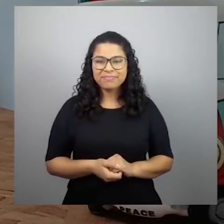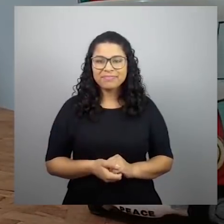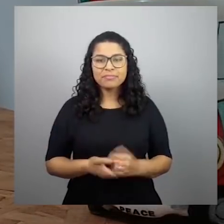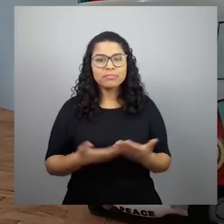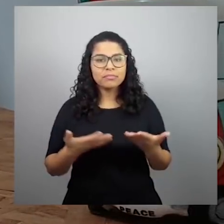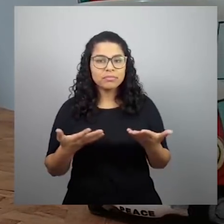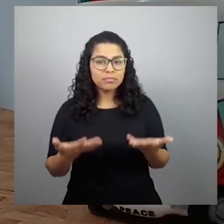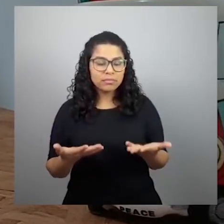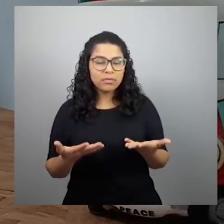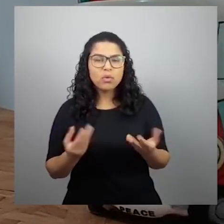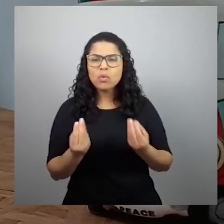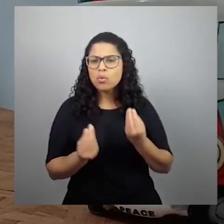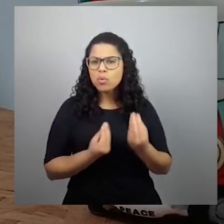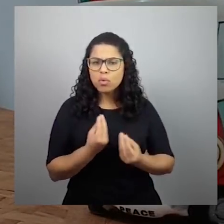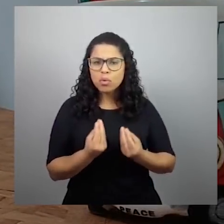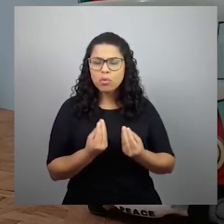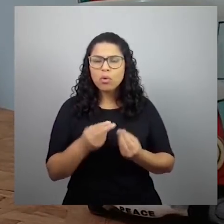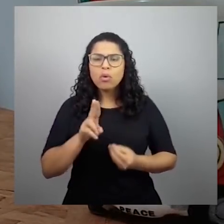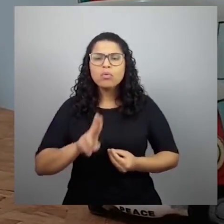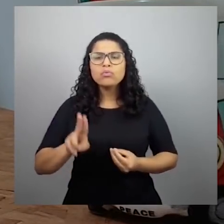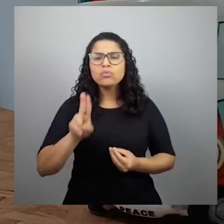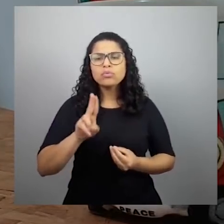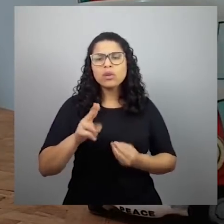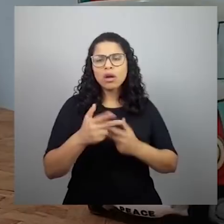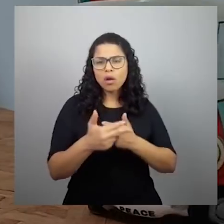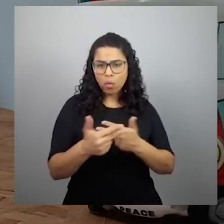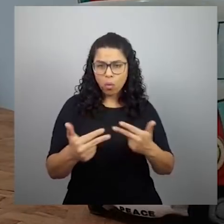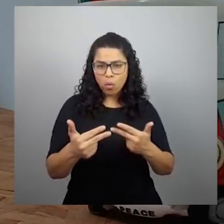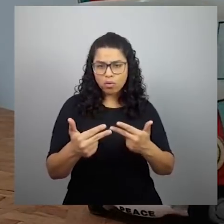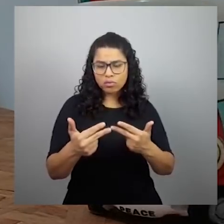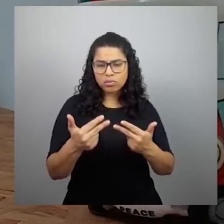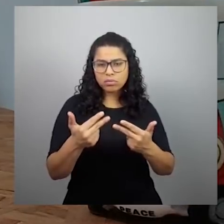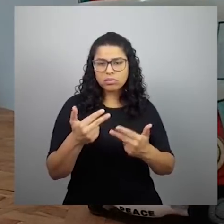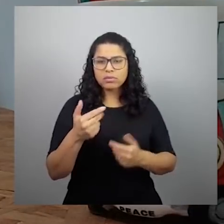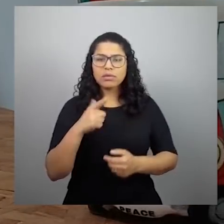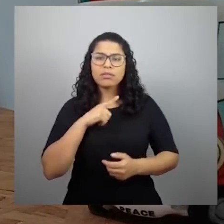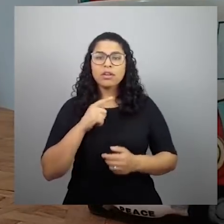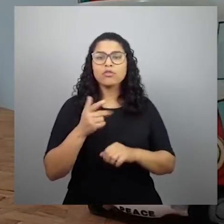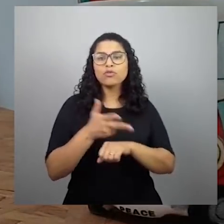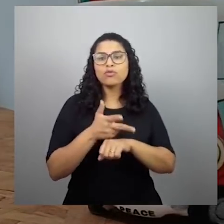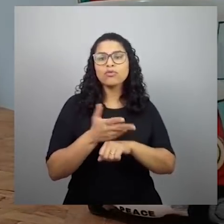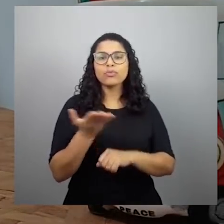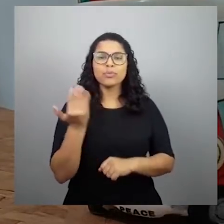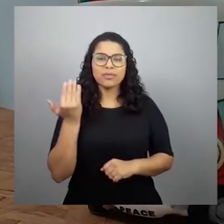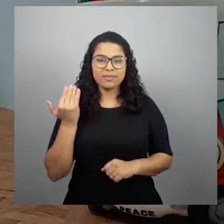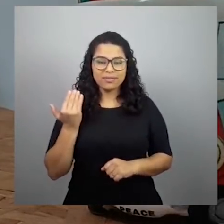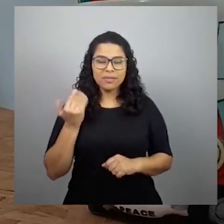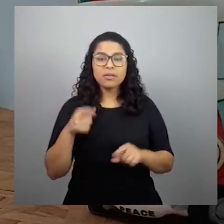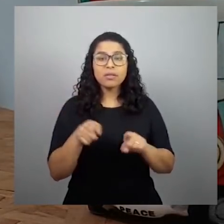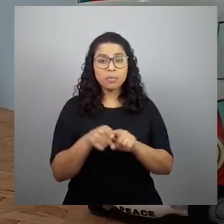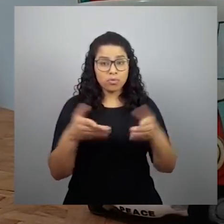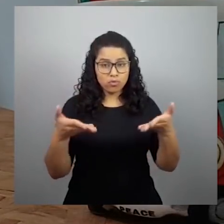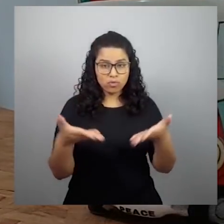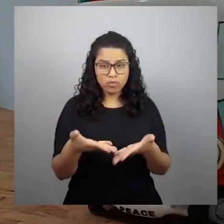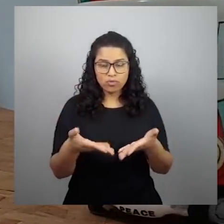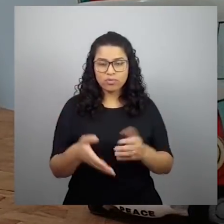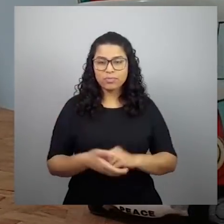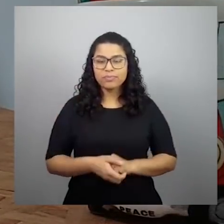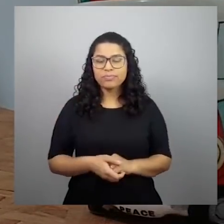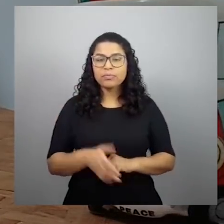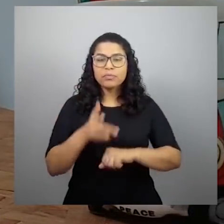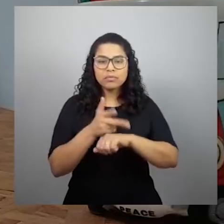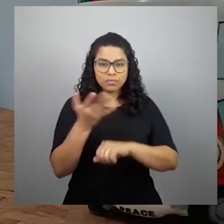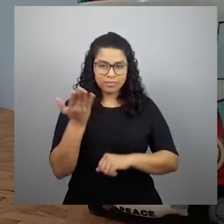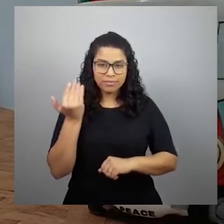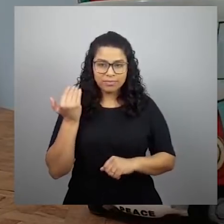isso, eu quero que vocês se utilizem dos elementos que a gente conversou no vídeo anterior e nesse vídeo. No vídeo anterior,